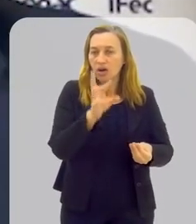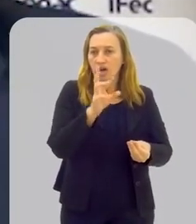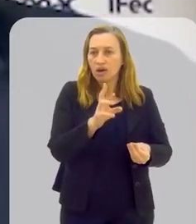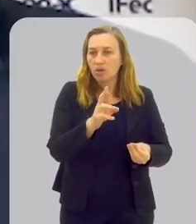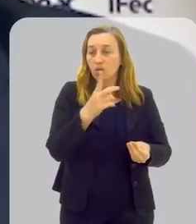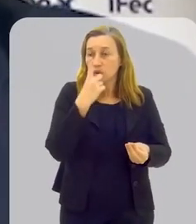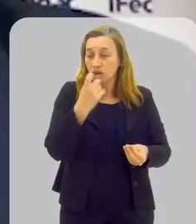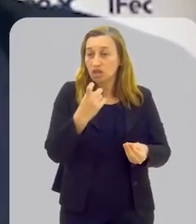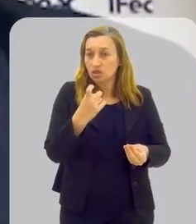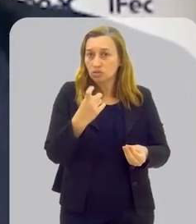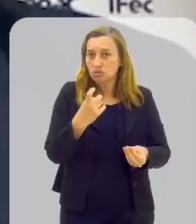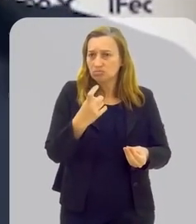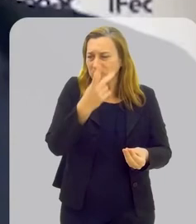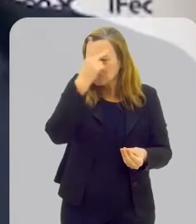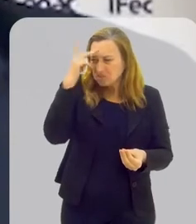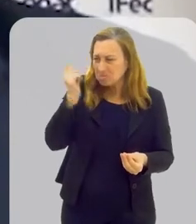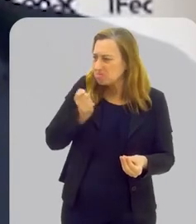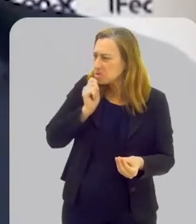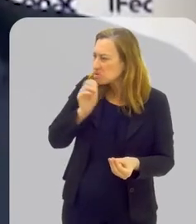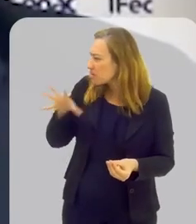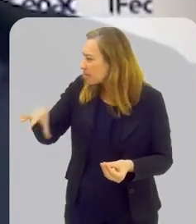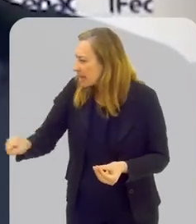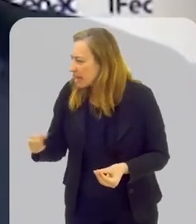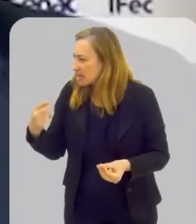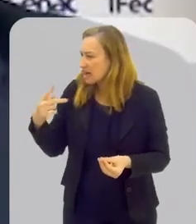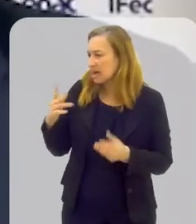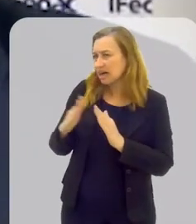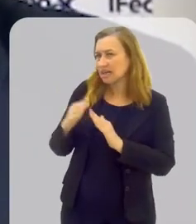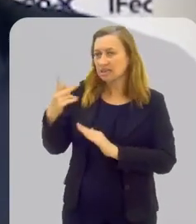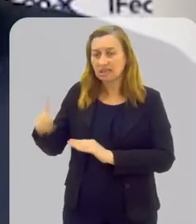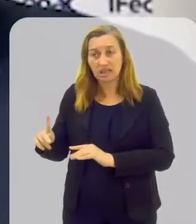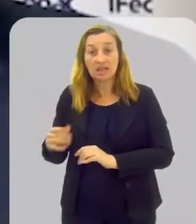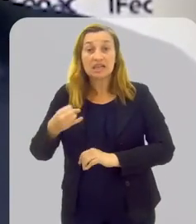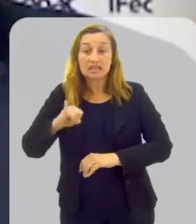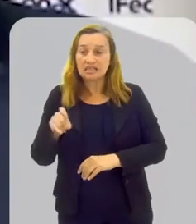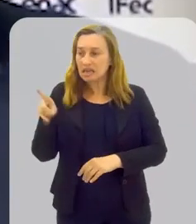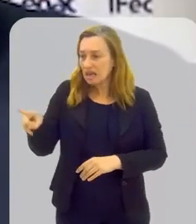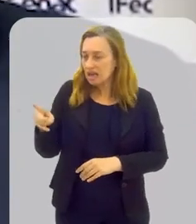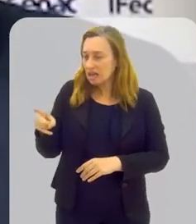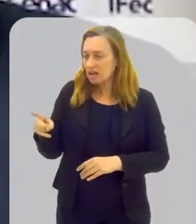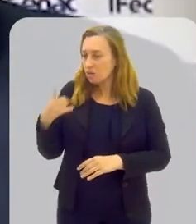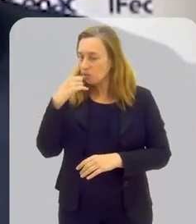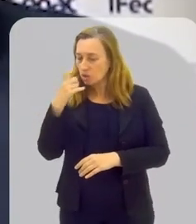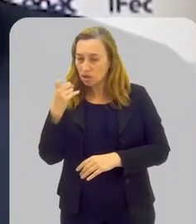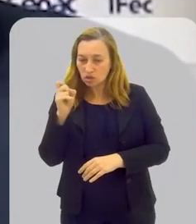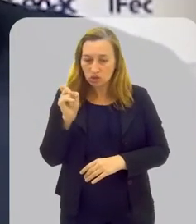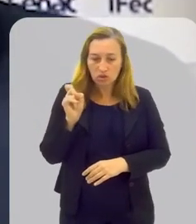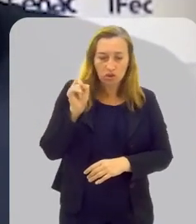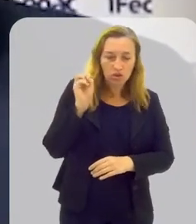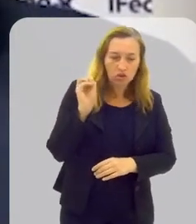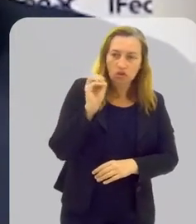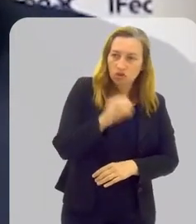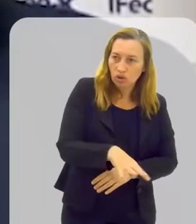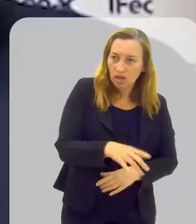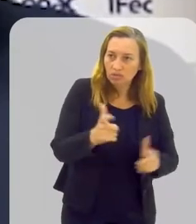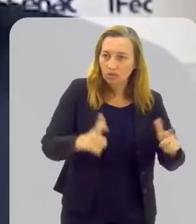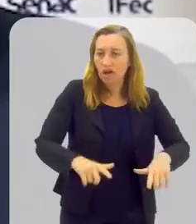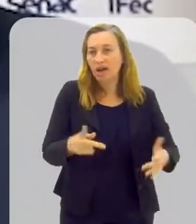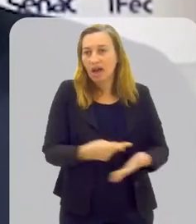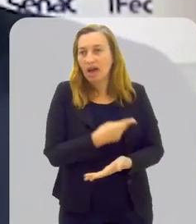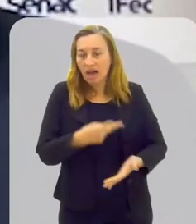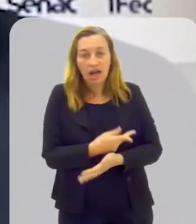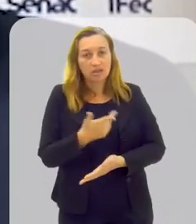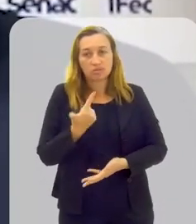resíduo ninguém vai na casa do Consumidor coletar aquele resíduo se ele descartar de forma incorreta também eu não posso eu começo a mesma